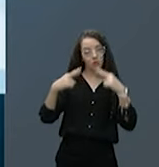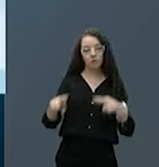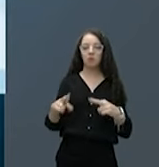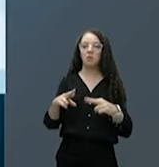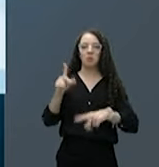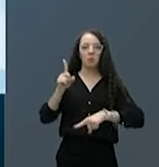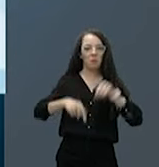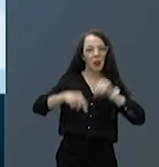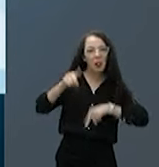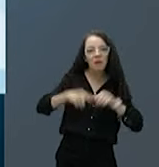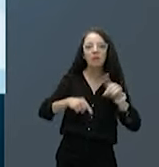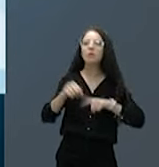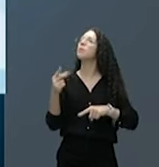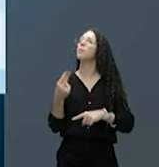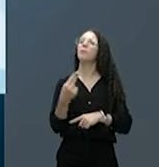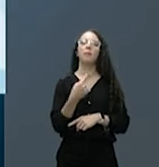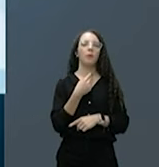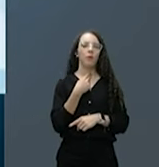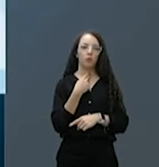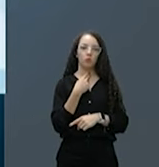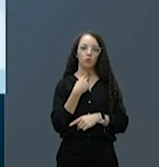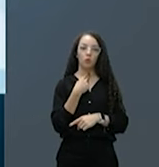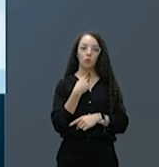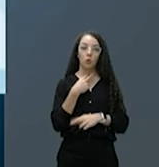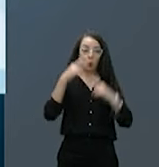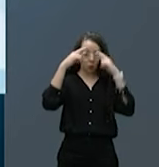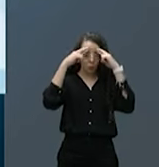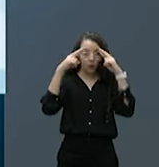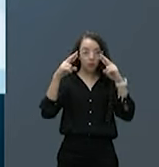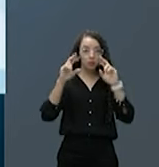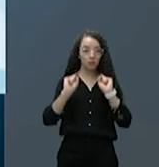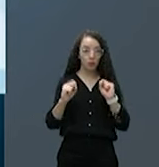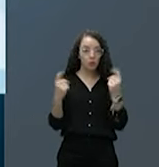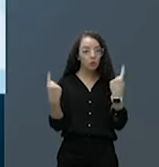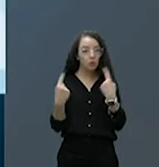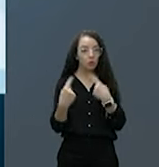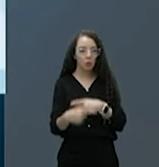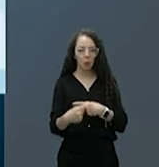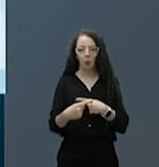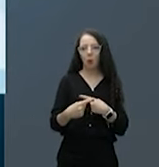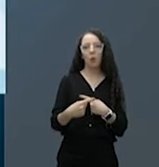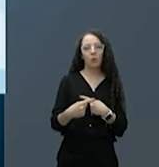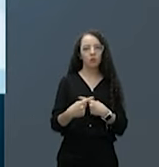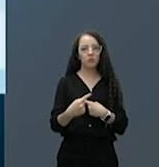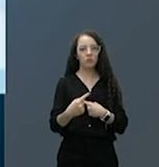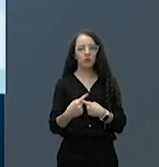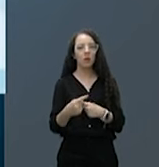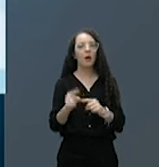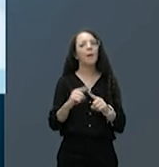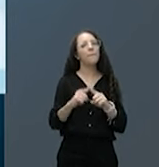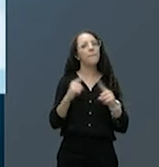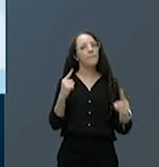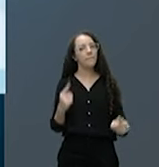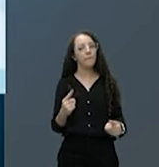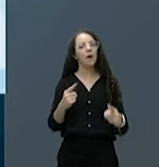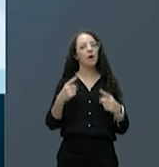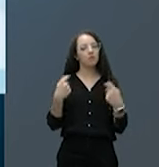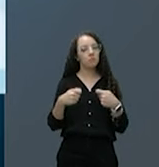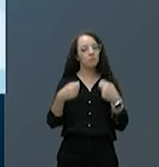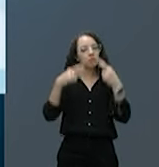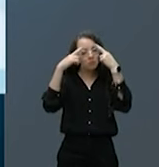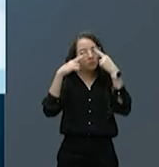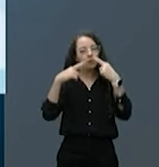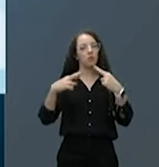Com respeito, você pode discordar e criticar de absolutamente tudo, mas sempre respeitando o direito do outro.